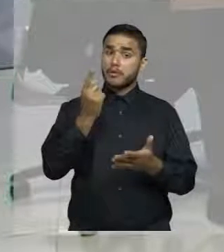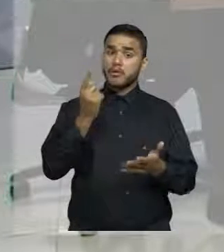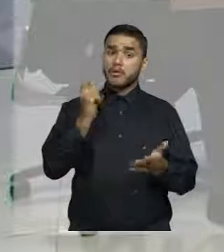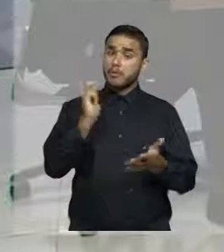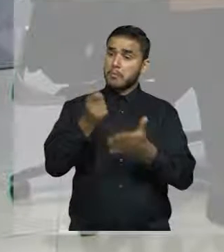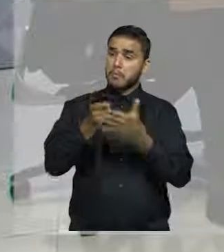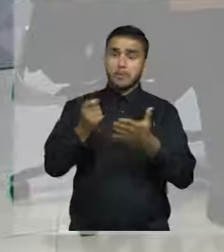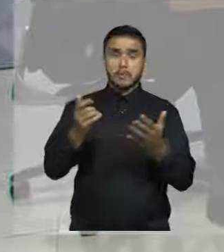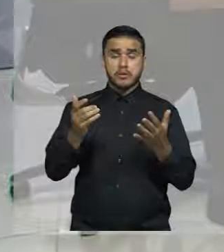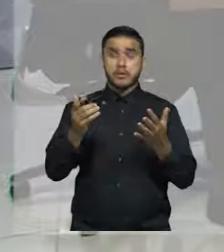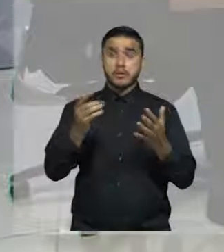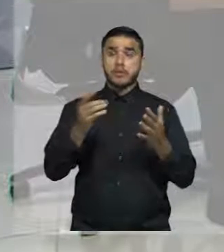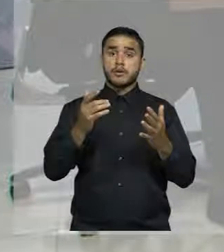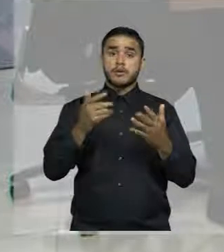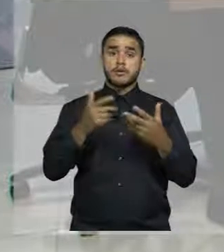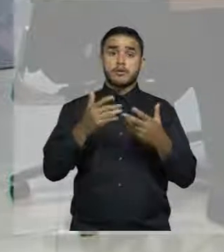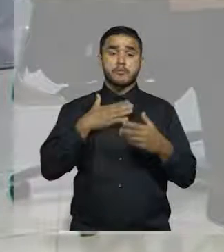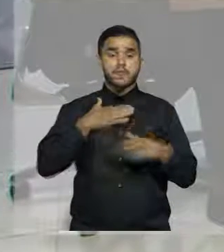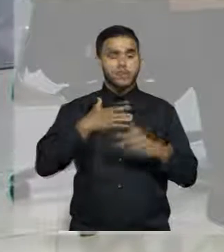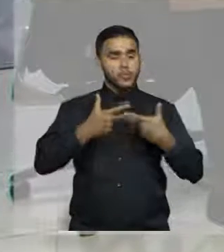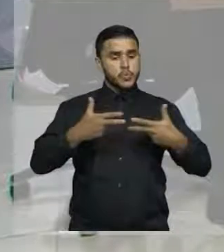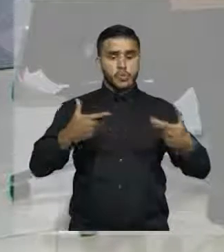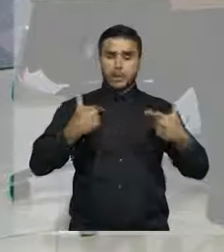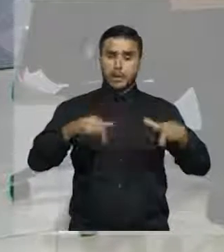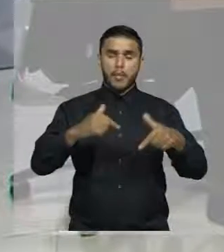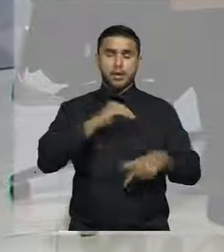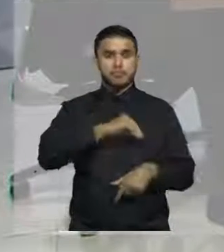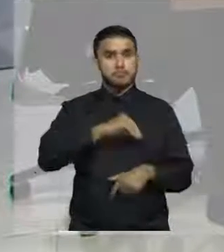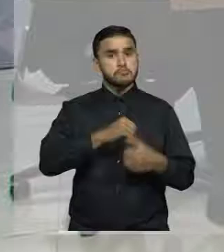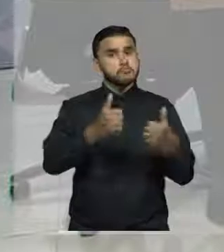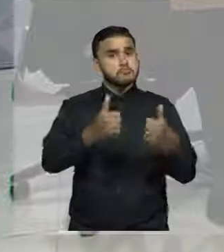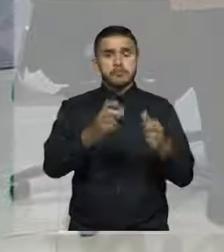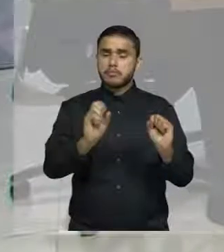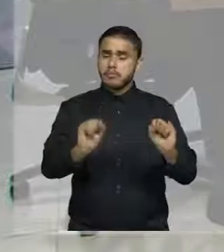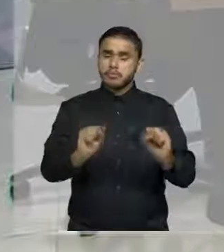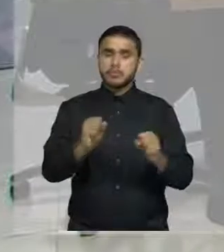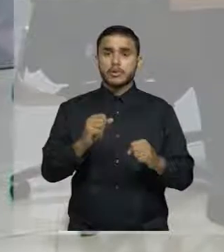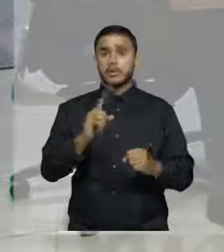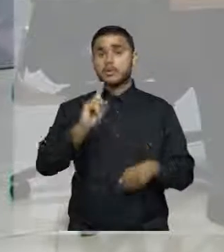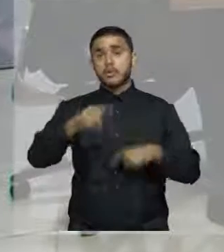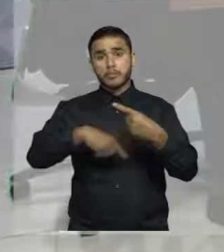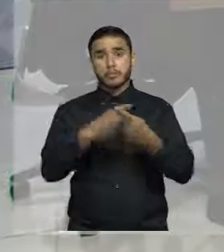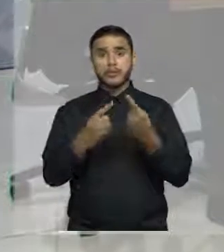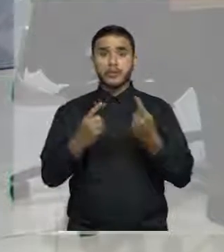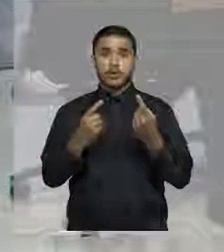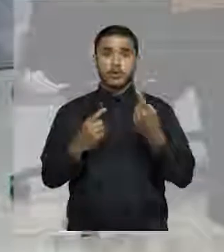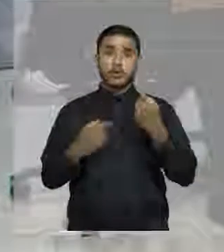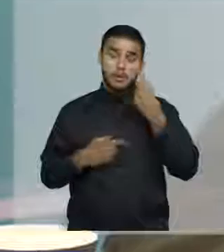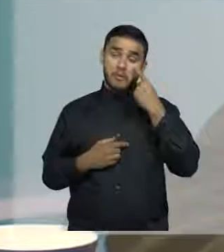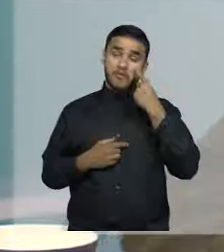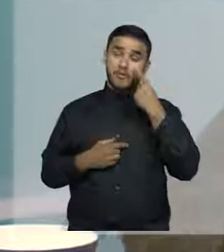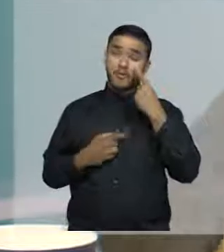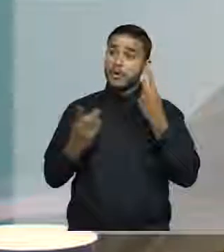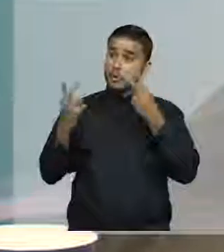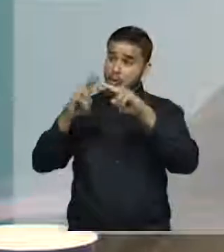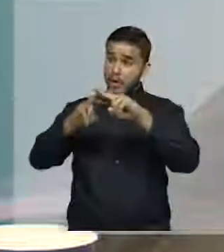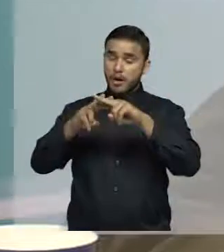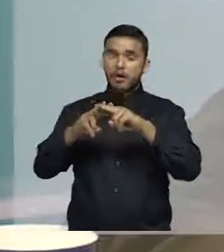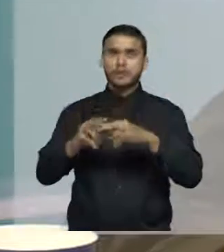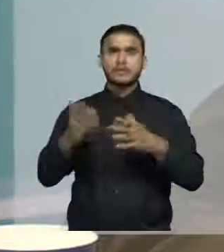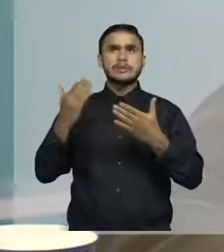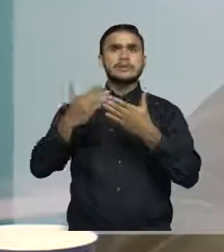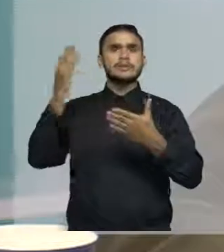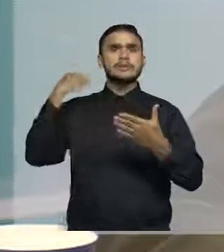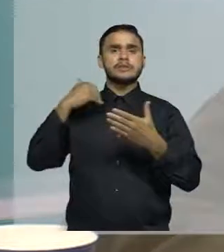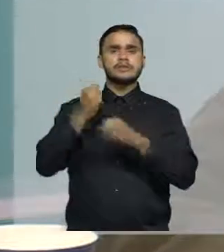com a sociedade, ele volta e nunca mais vai delinquir. Quando essa legislação foi criada, na década de 40, nós não tínhamos